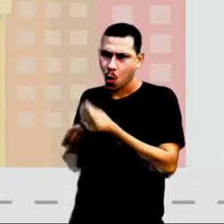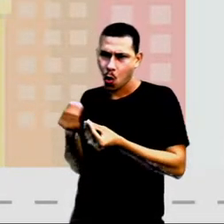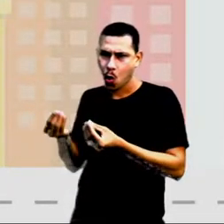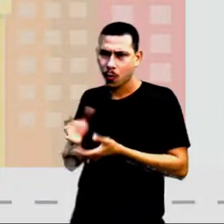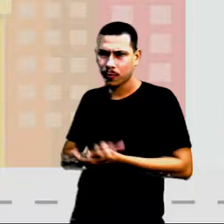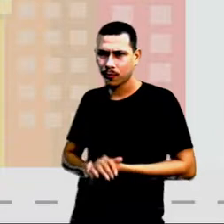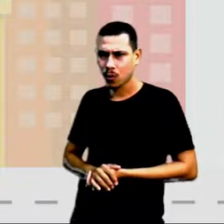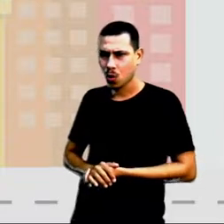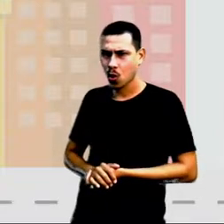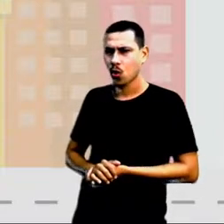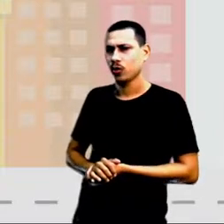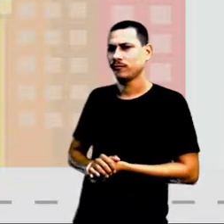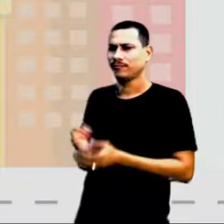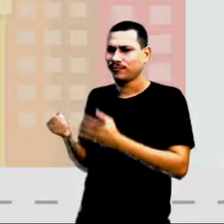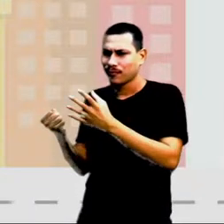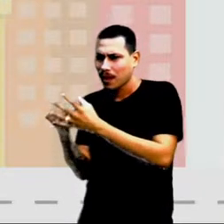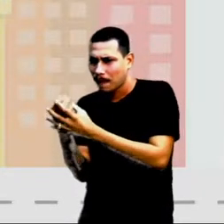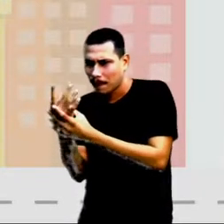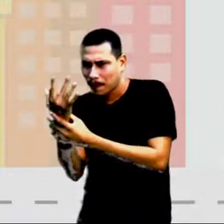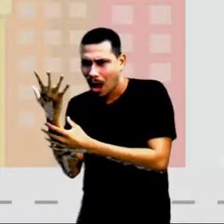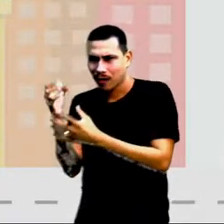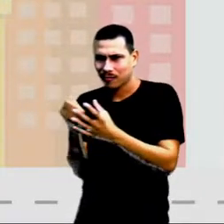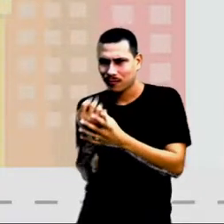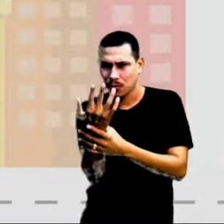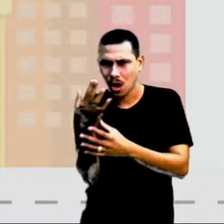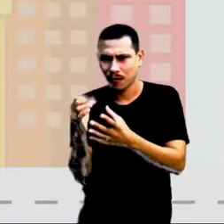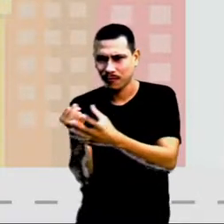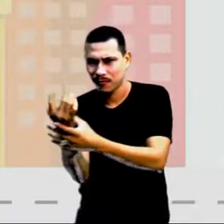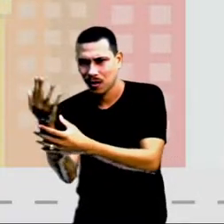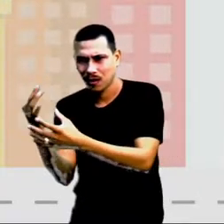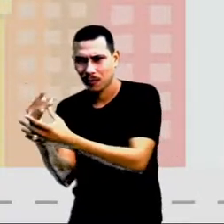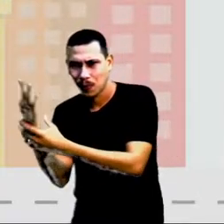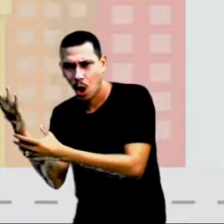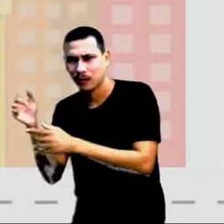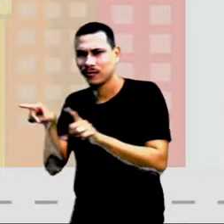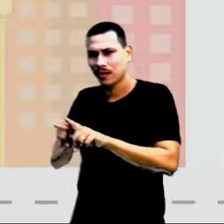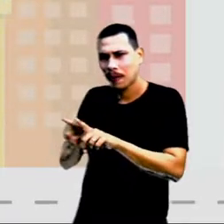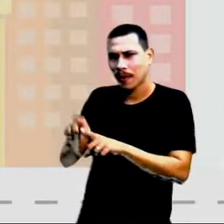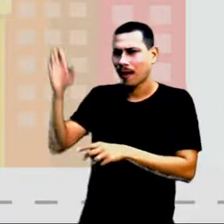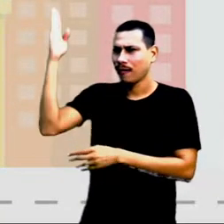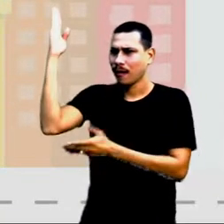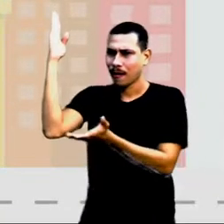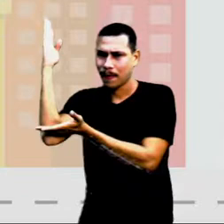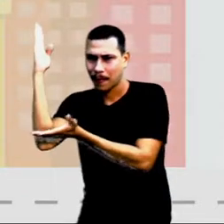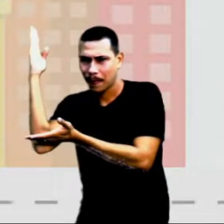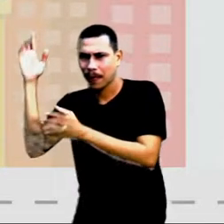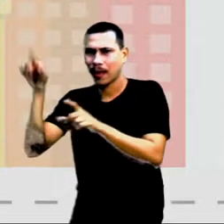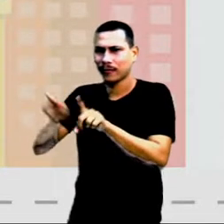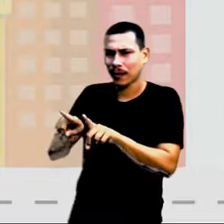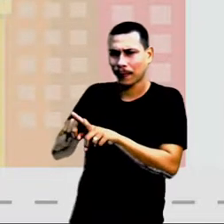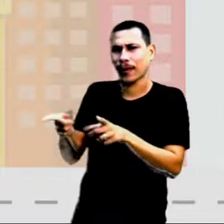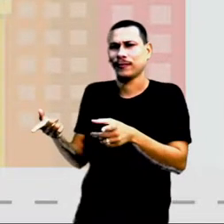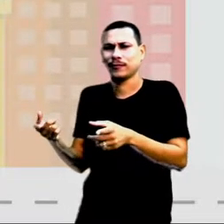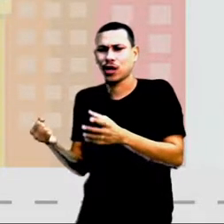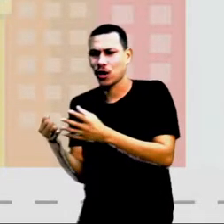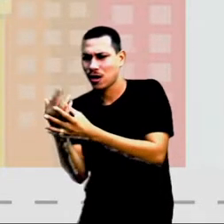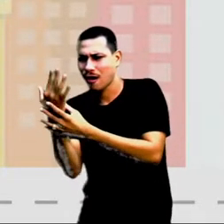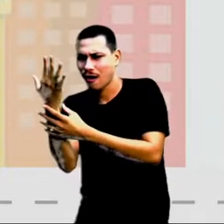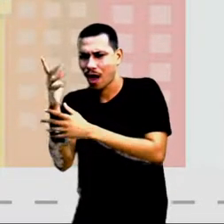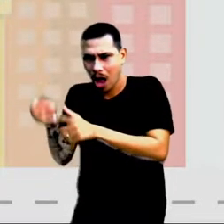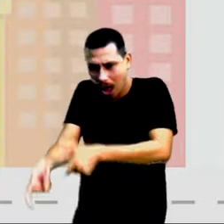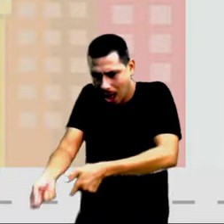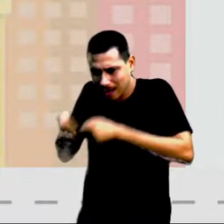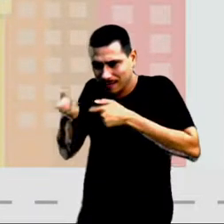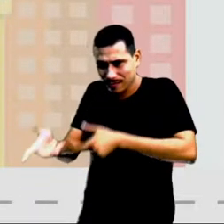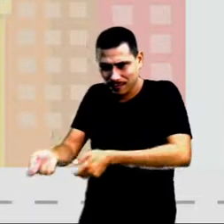agricultura, pecuária e extrativismo, que é tirar da terra, extrair aquilo que ele